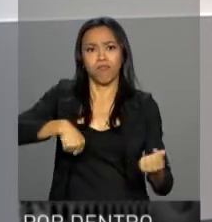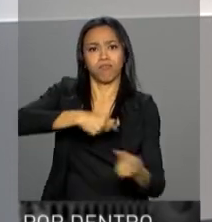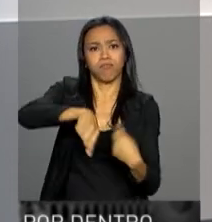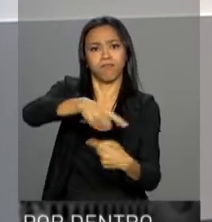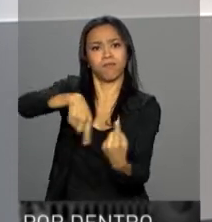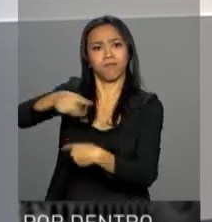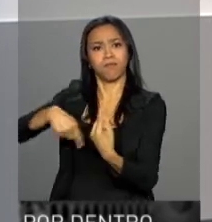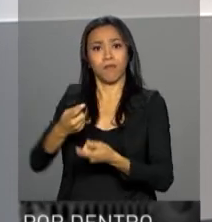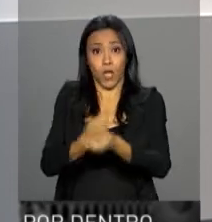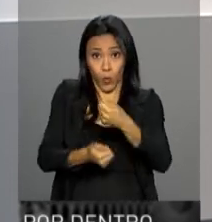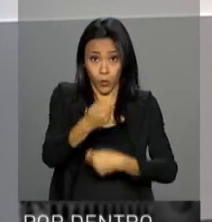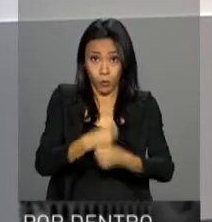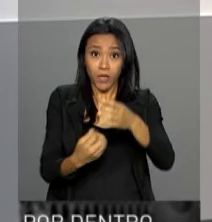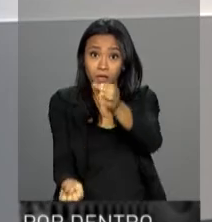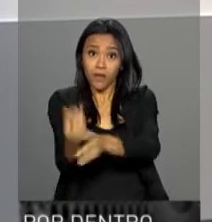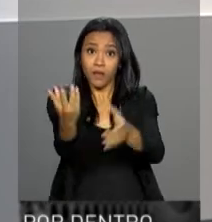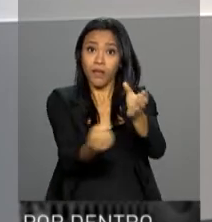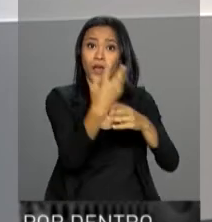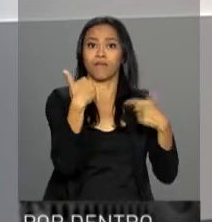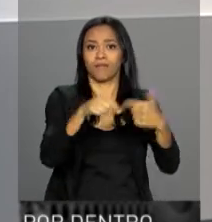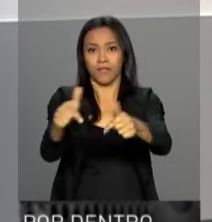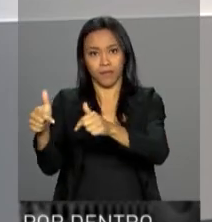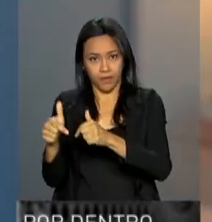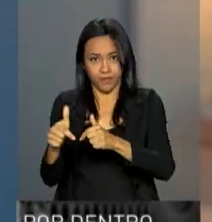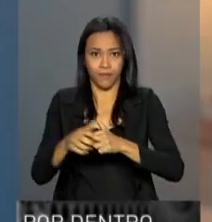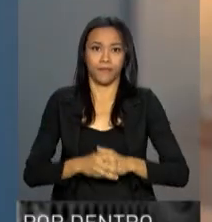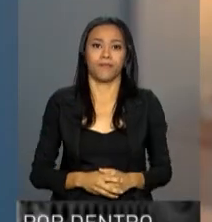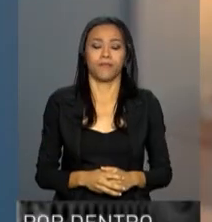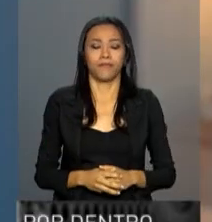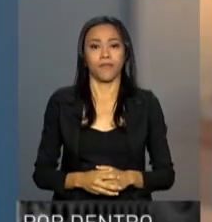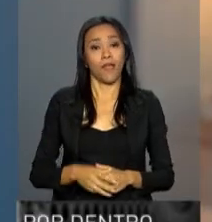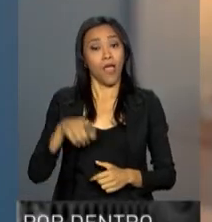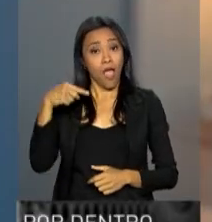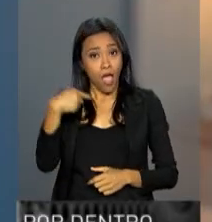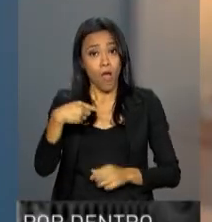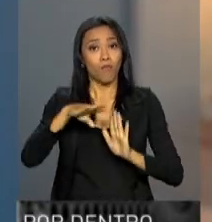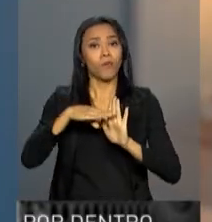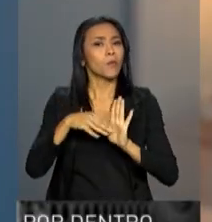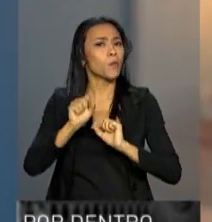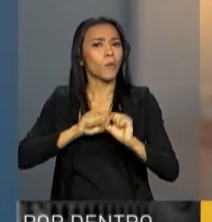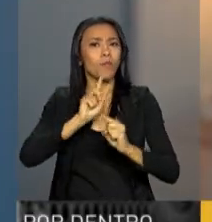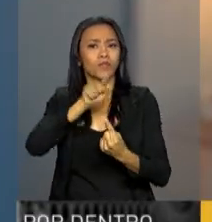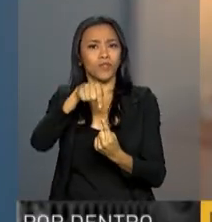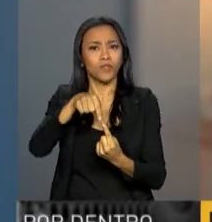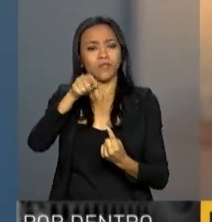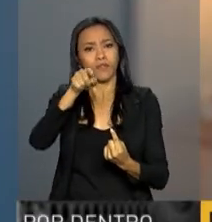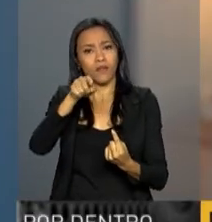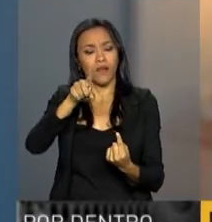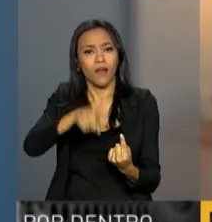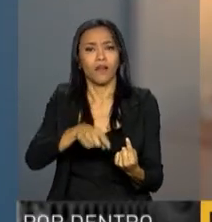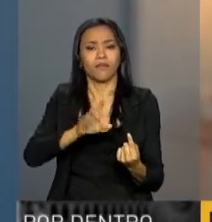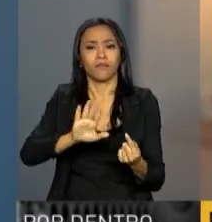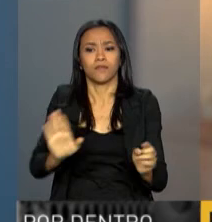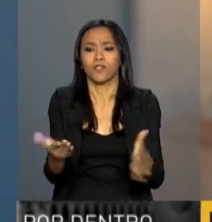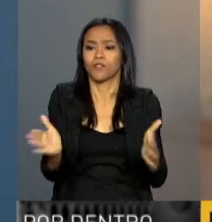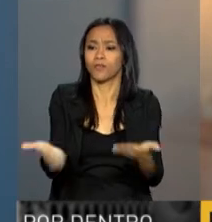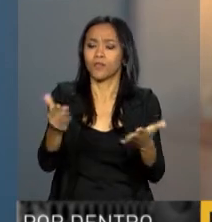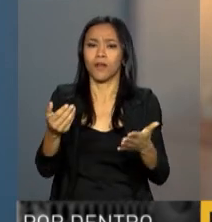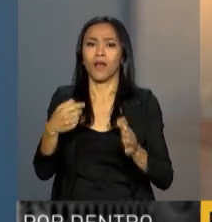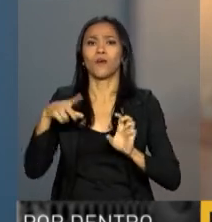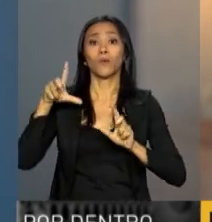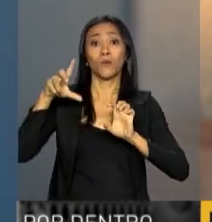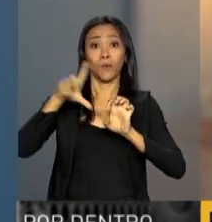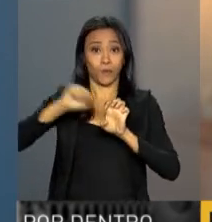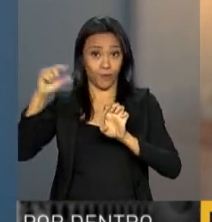e criar postos de trabalho é um programa que tem o objetivo de estimular o empreendedorismo